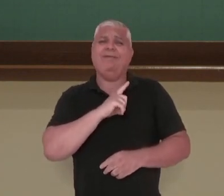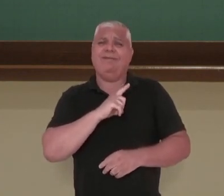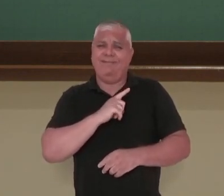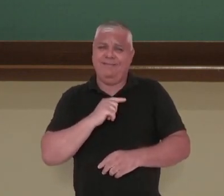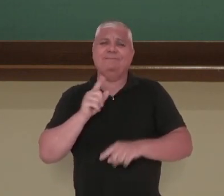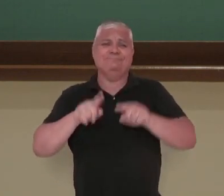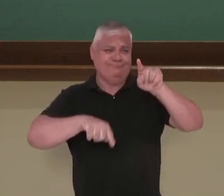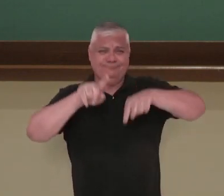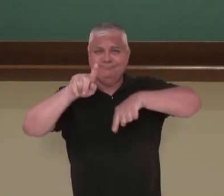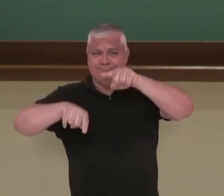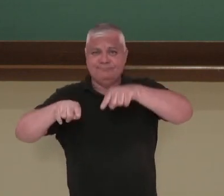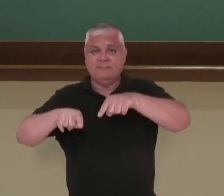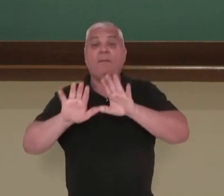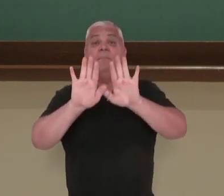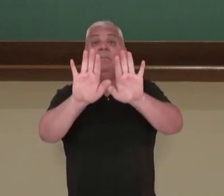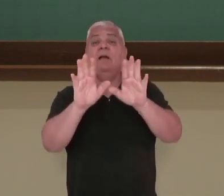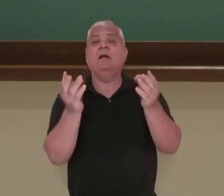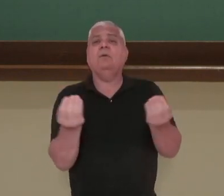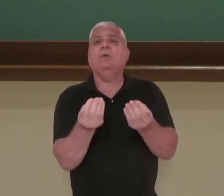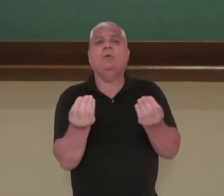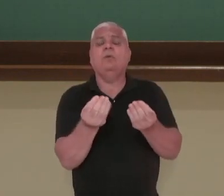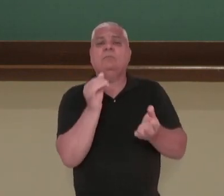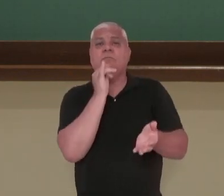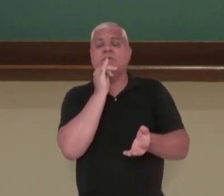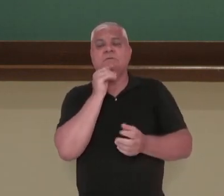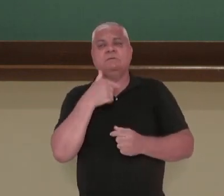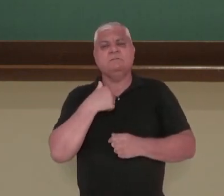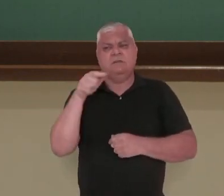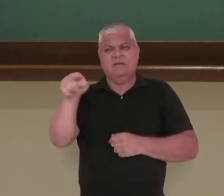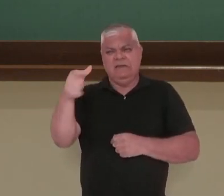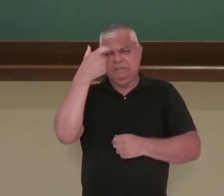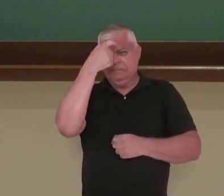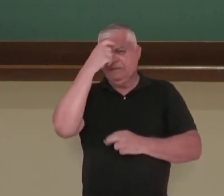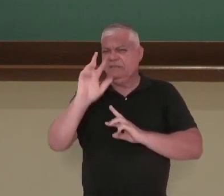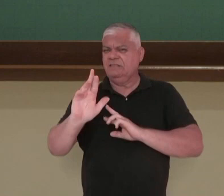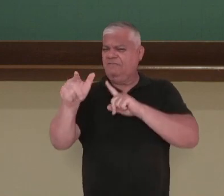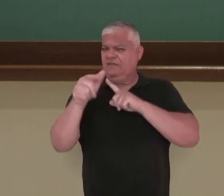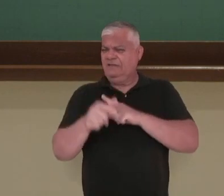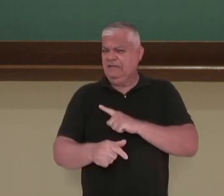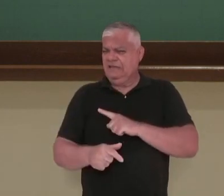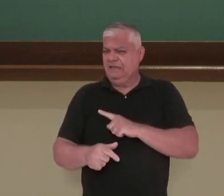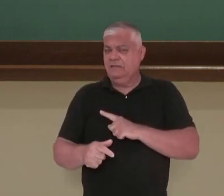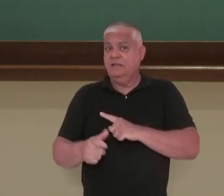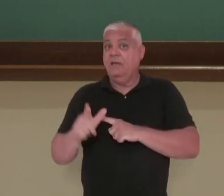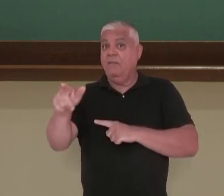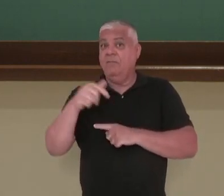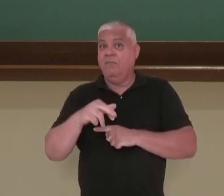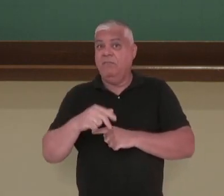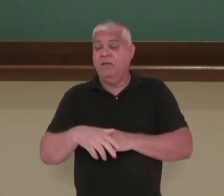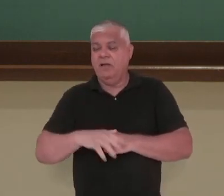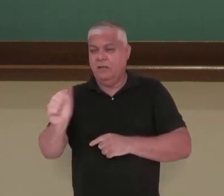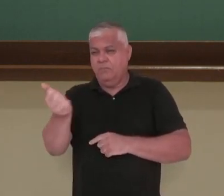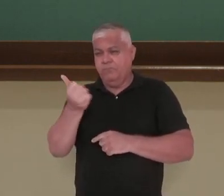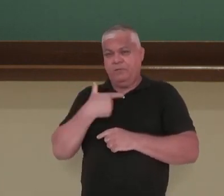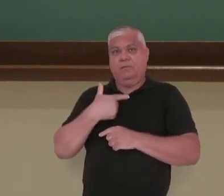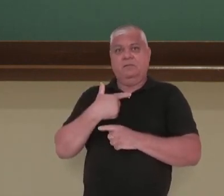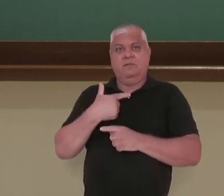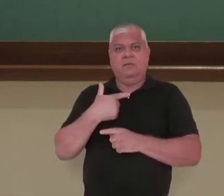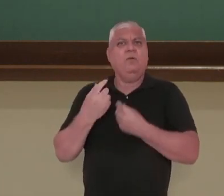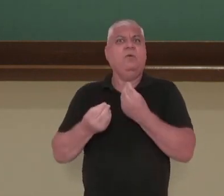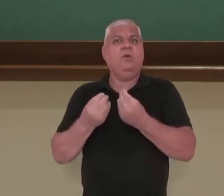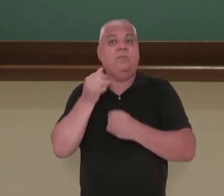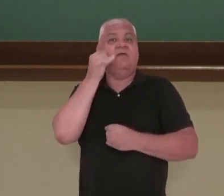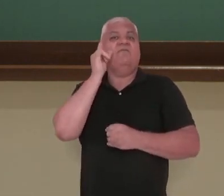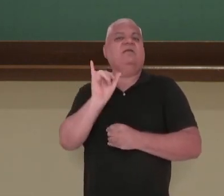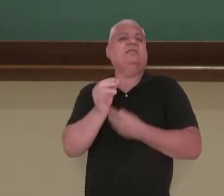que a gente faz para que aquela pessoa que pense diferente da gente não desrespeite a gente, não agrida a